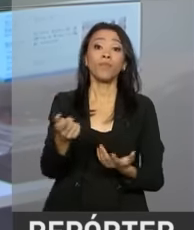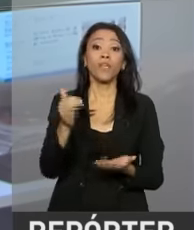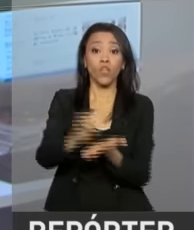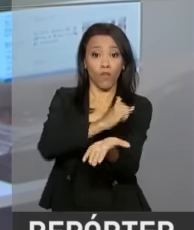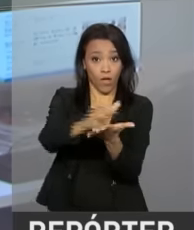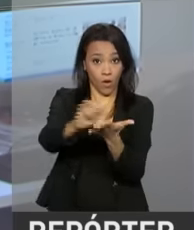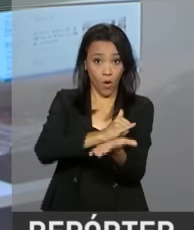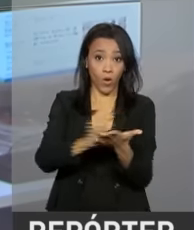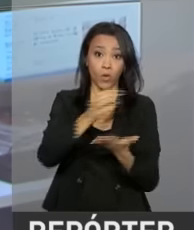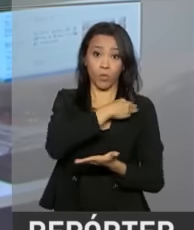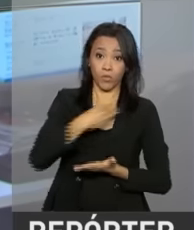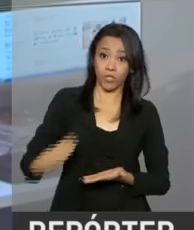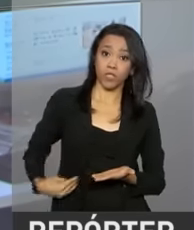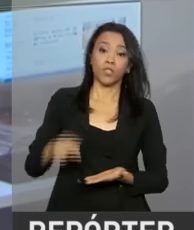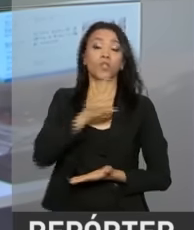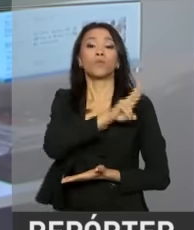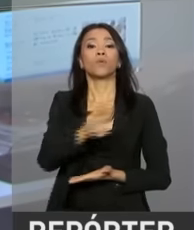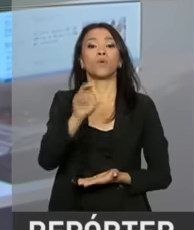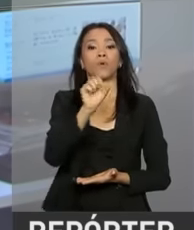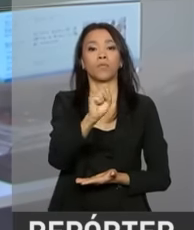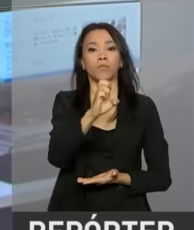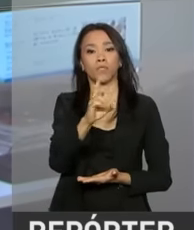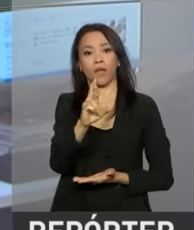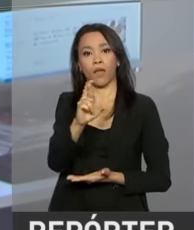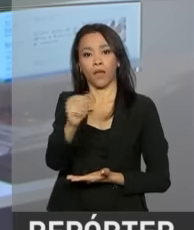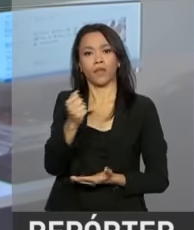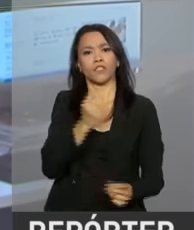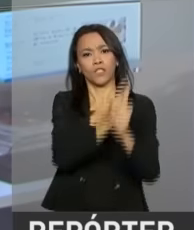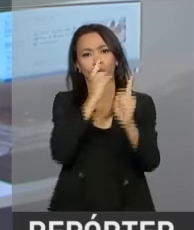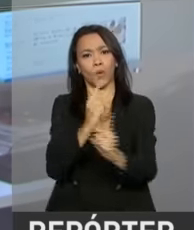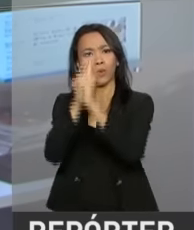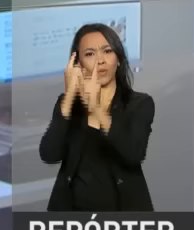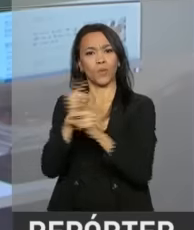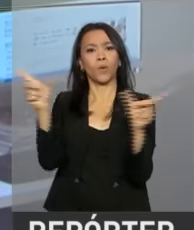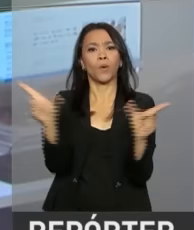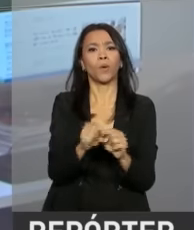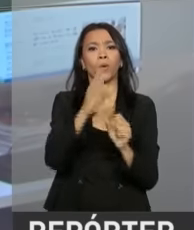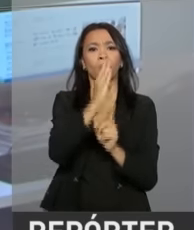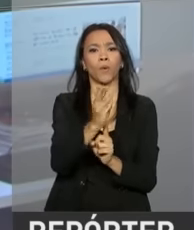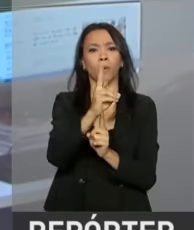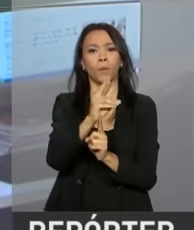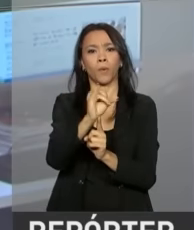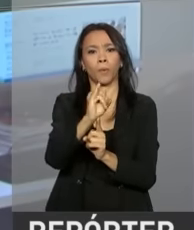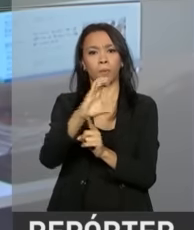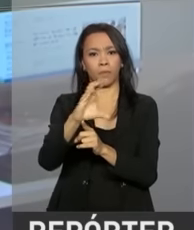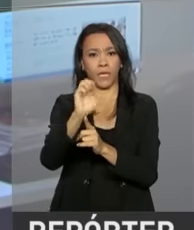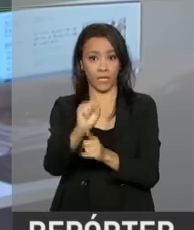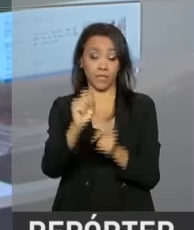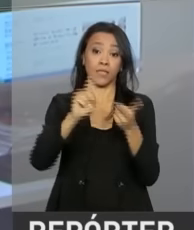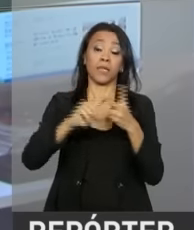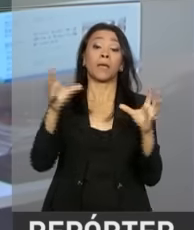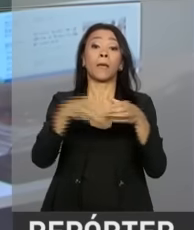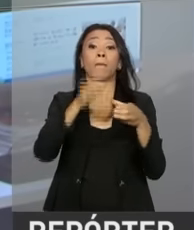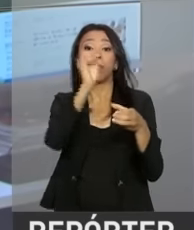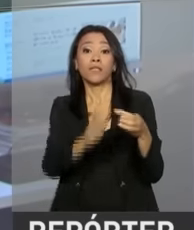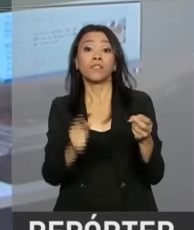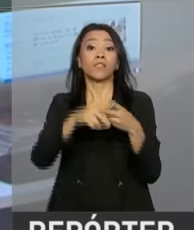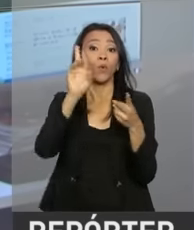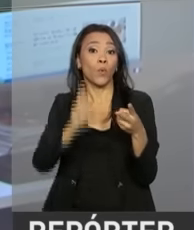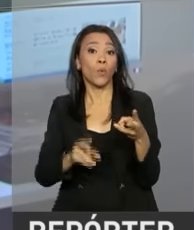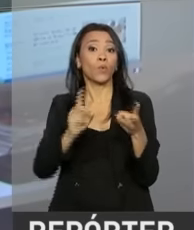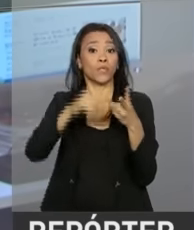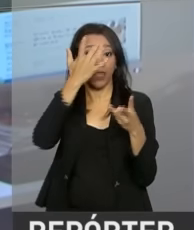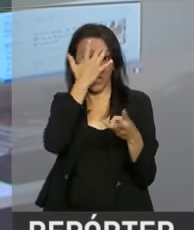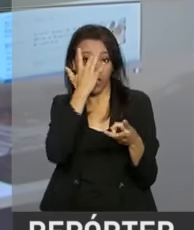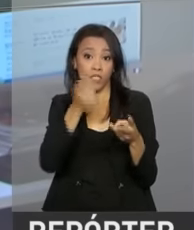das Relações Exteriores, José Serra, se encontrou com representantes dos BRICS, o grupo formado por Brasil, Rússia, Índia, China e África do